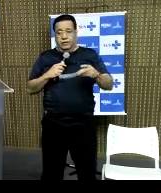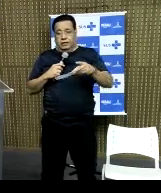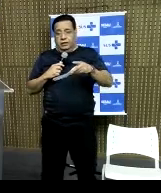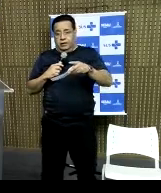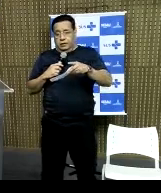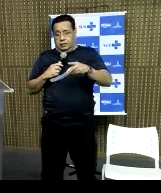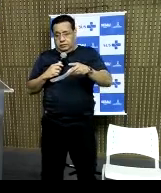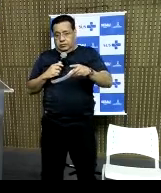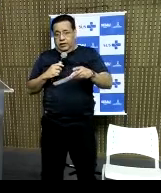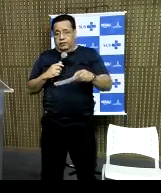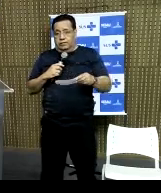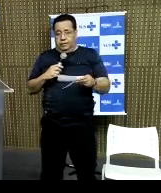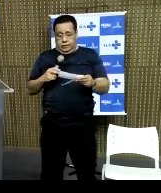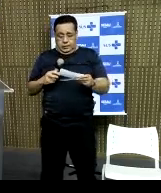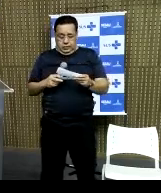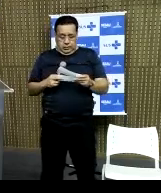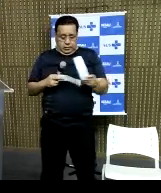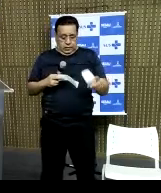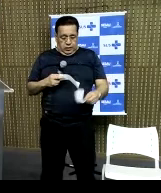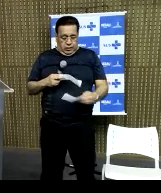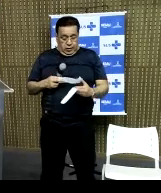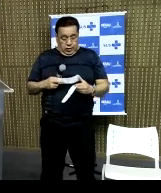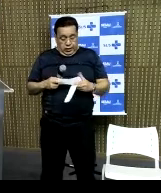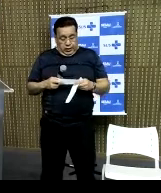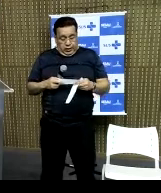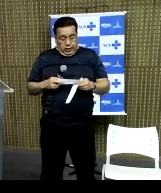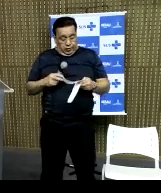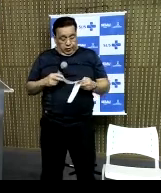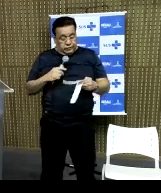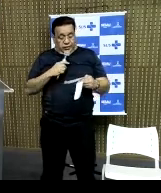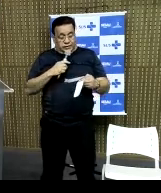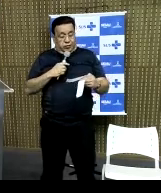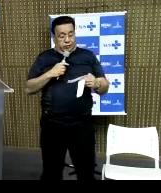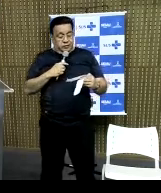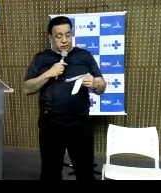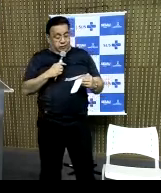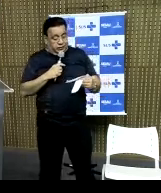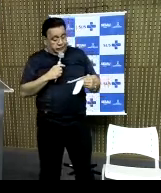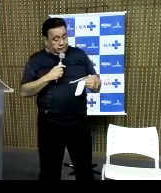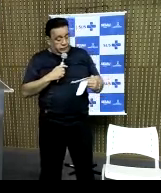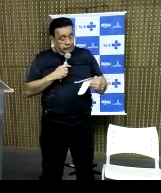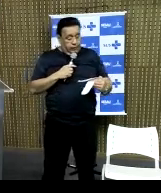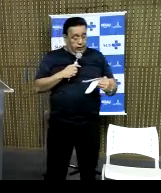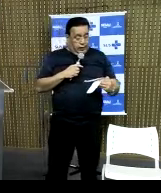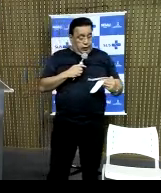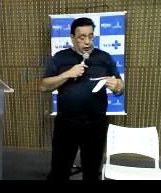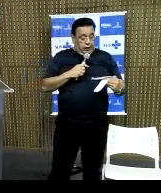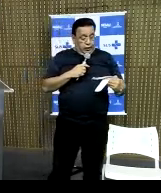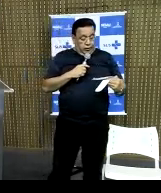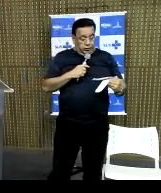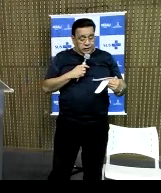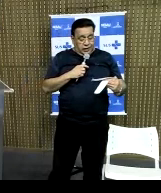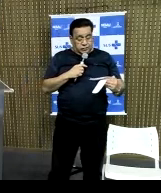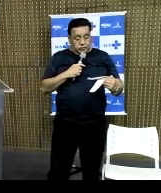11.759. Correto? Mais uma correção também observada, né?